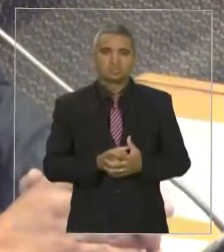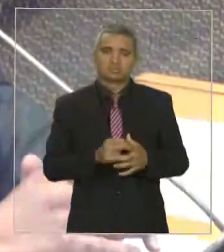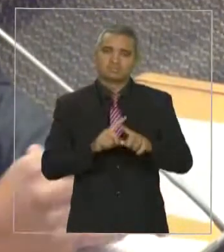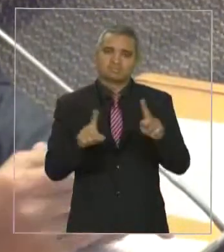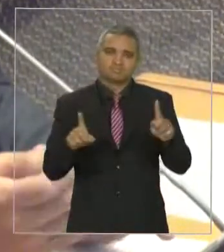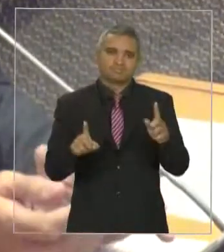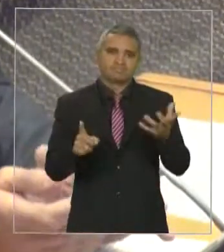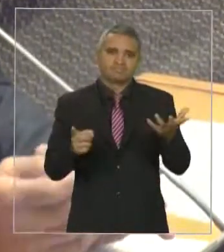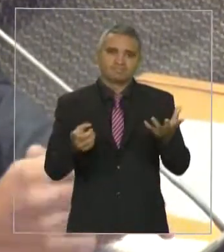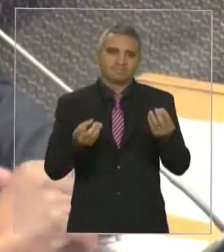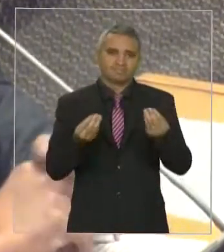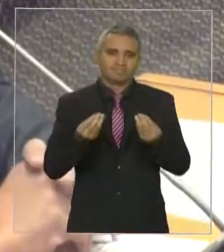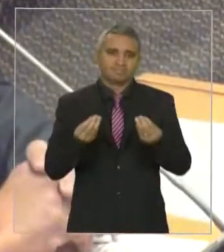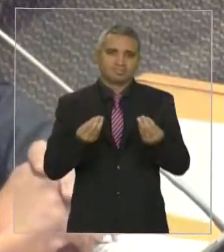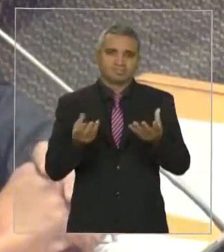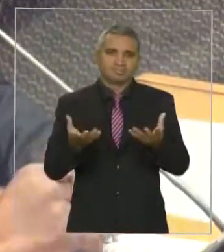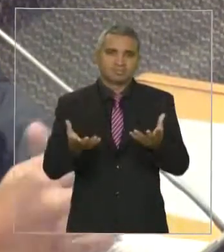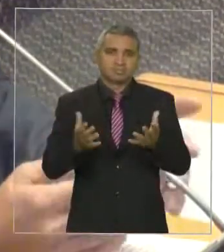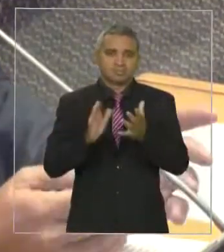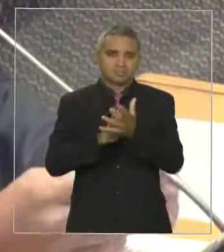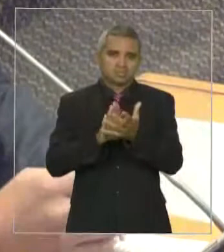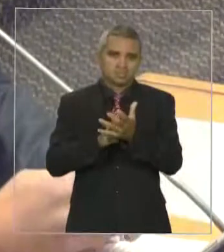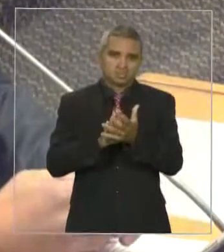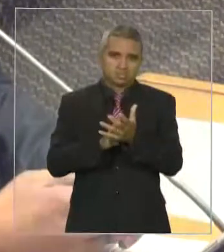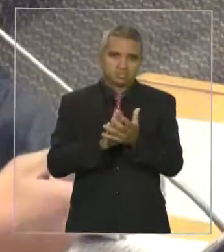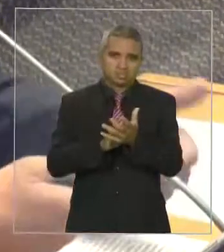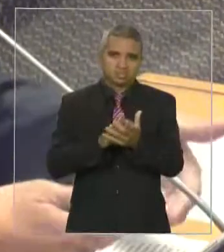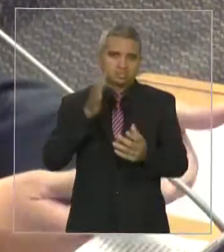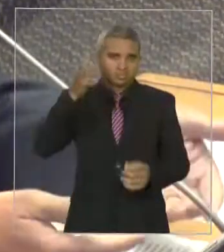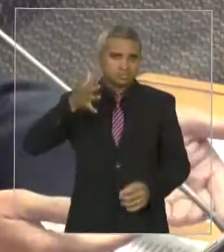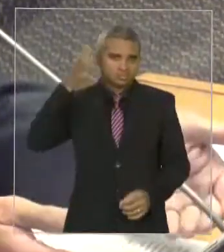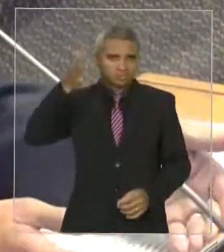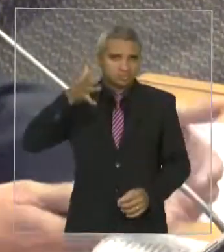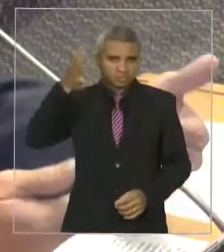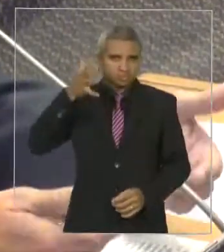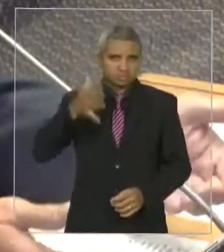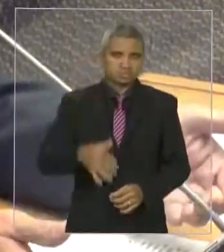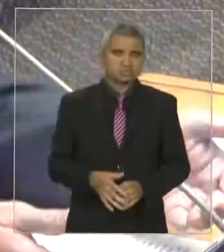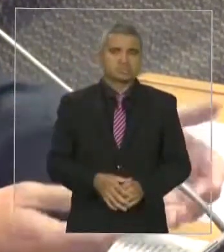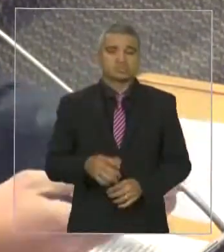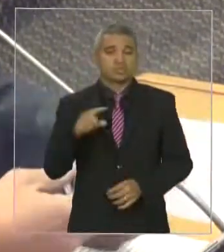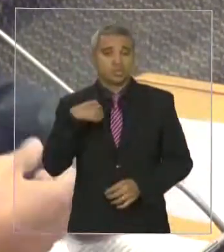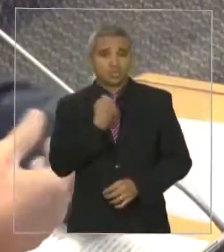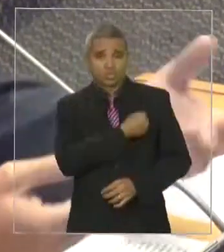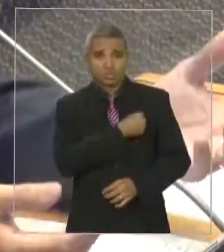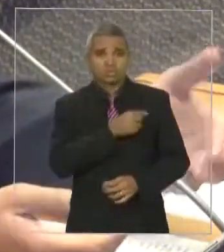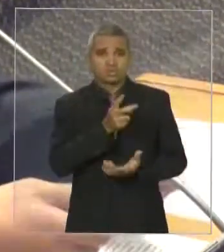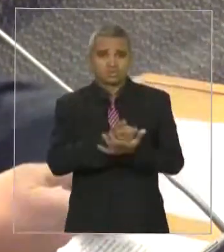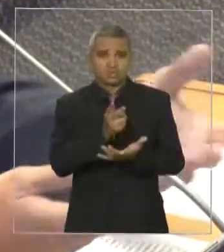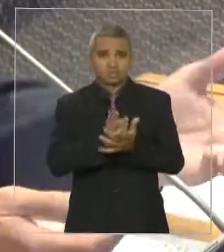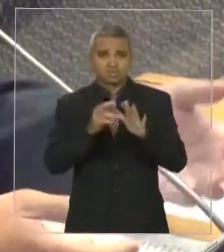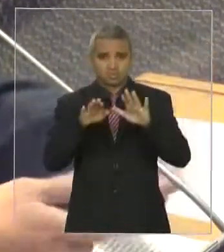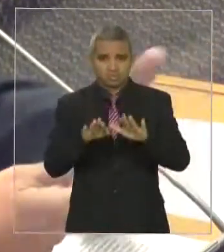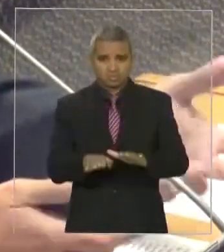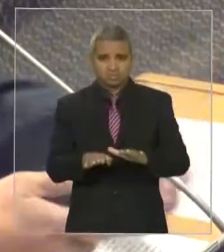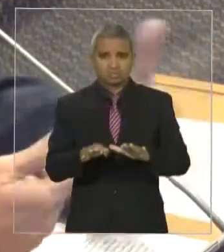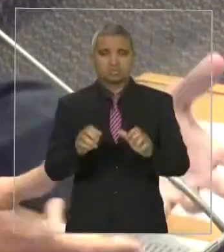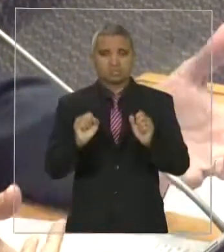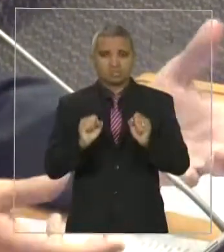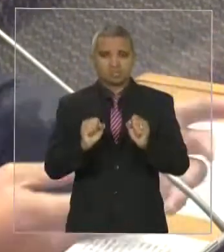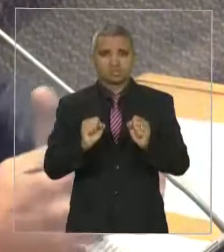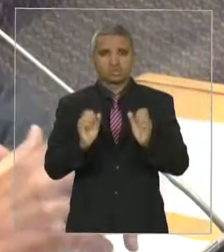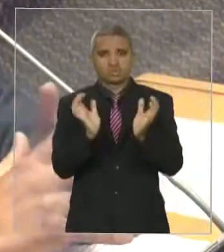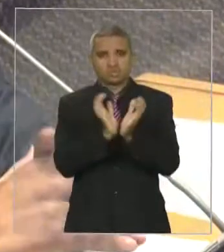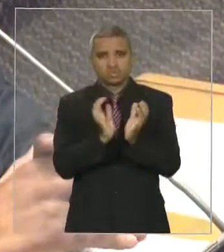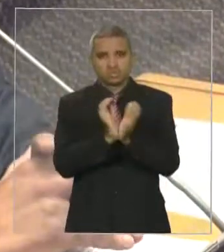branca. Aqui, parabéns pelo seu pronunciamento e dizer que vamos permanecer aqui no plenário para que a oposição possa se colocar